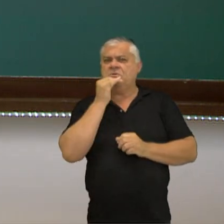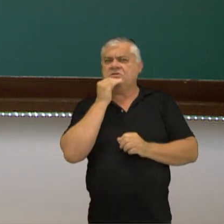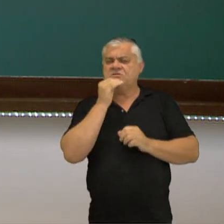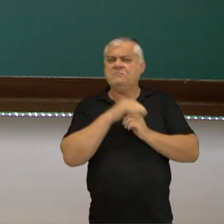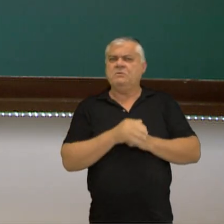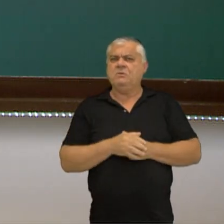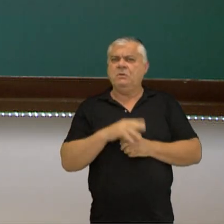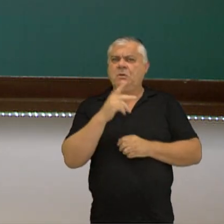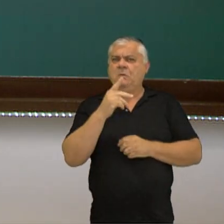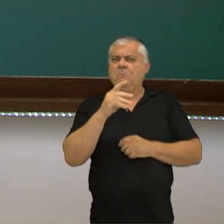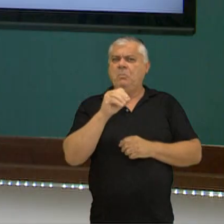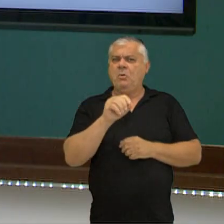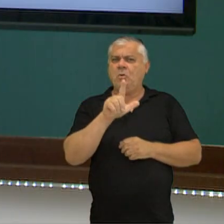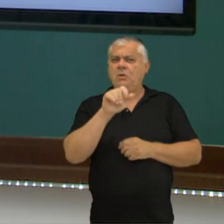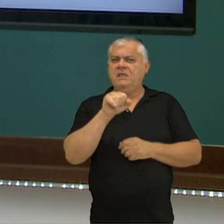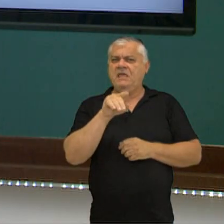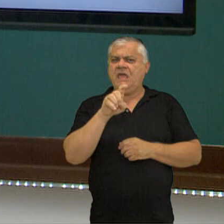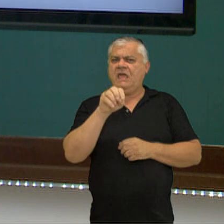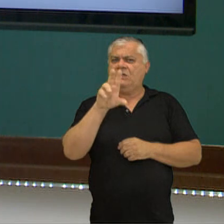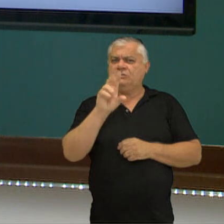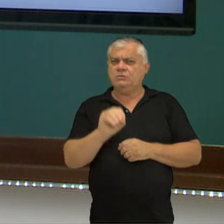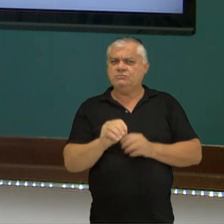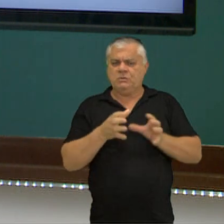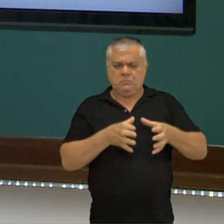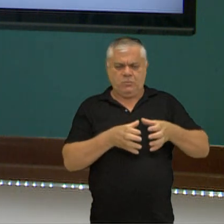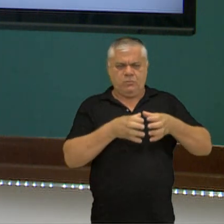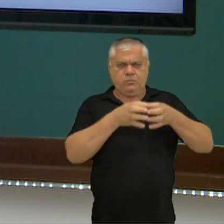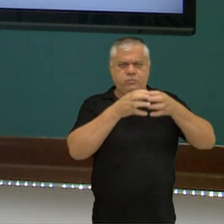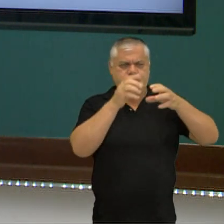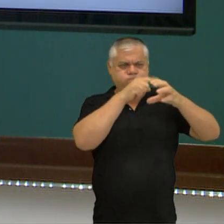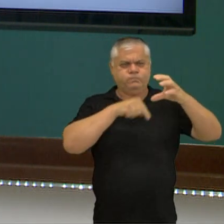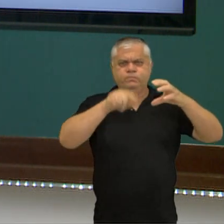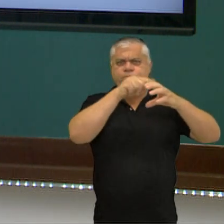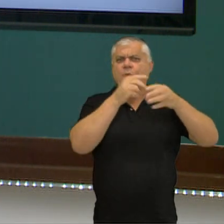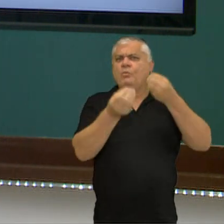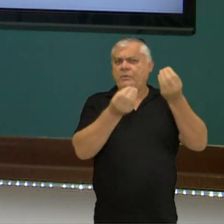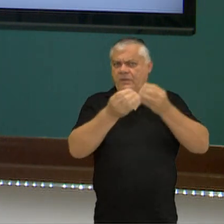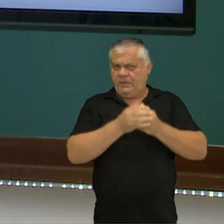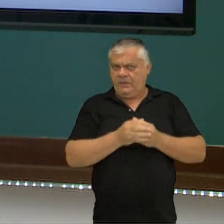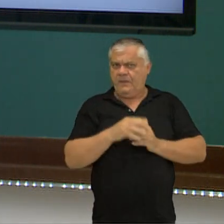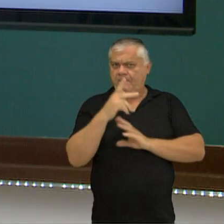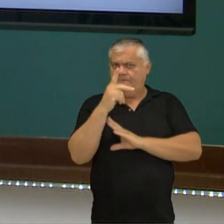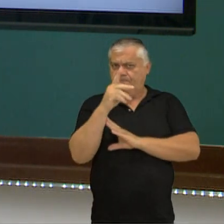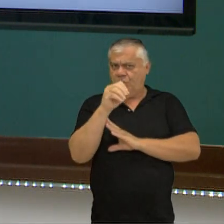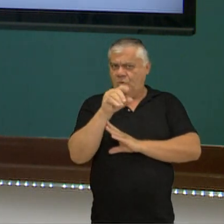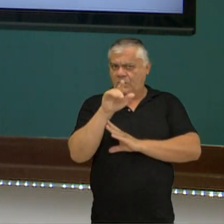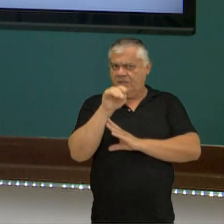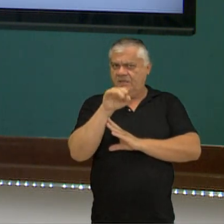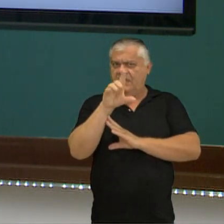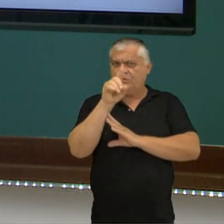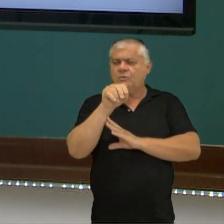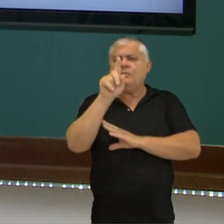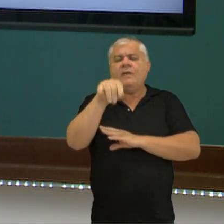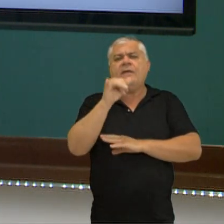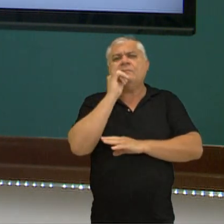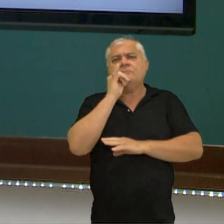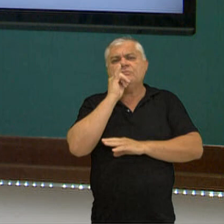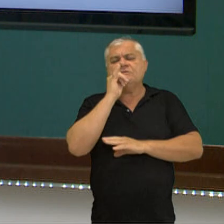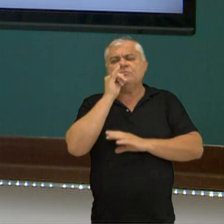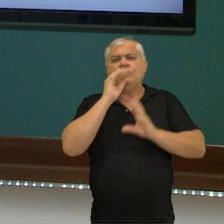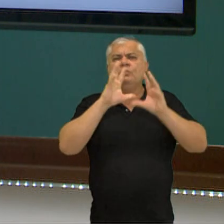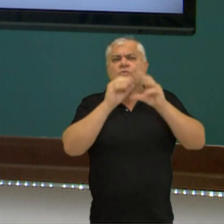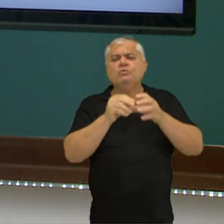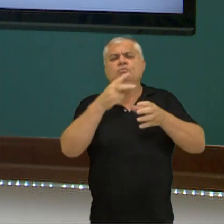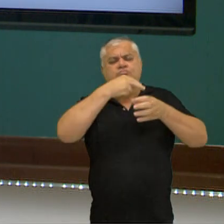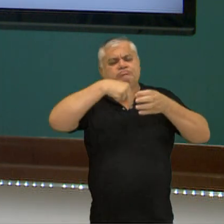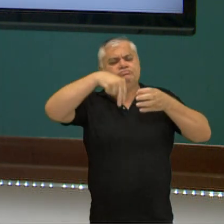e corpos redondos? Poliedros, então, são as figuras que nós vamos ter todas as